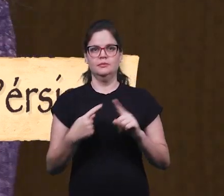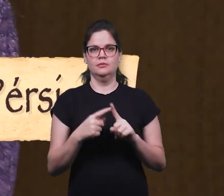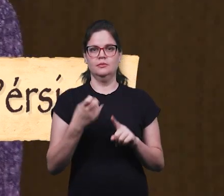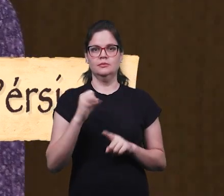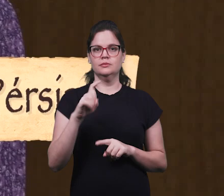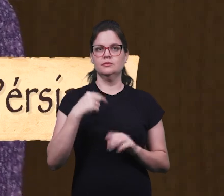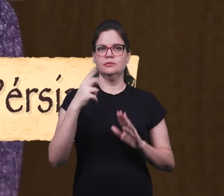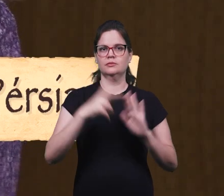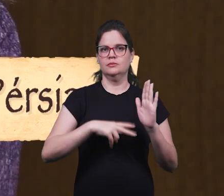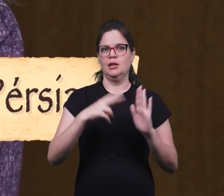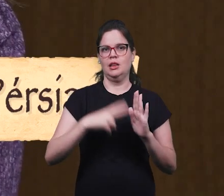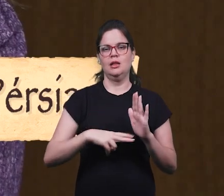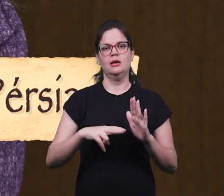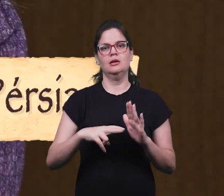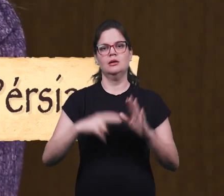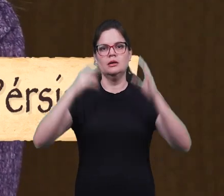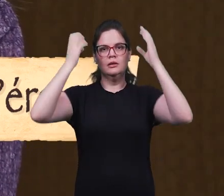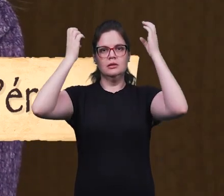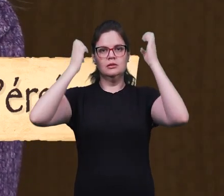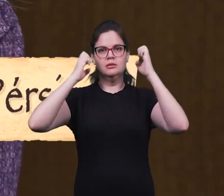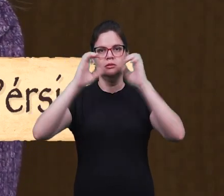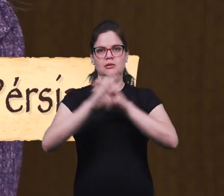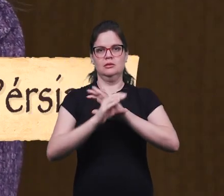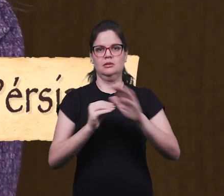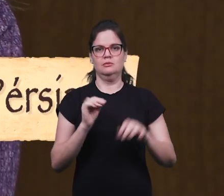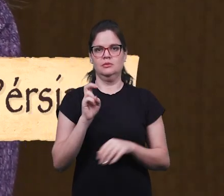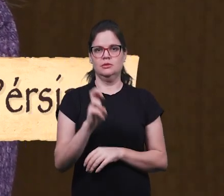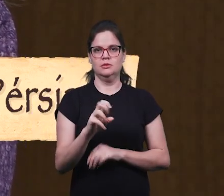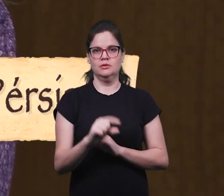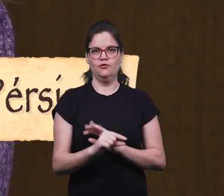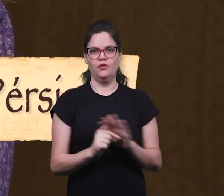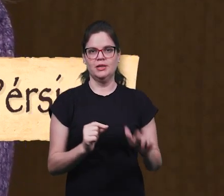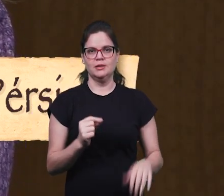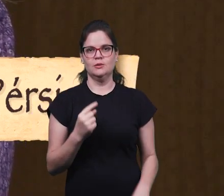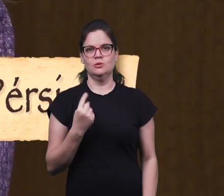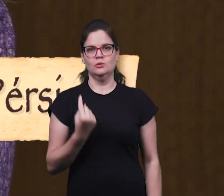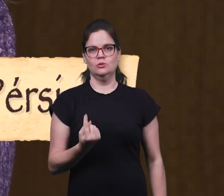Esther, capítulo 5, versículo 1,